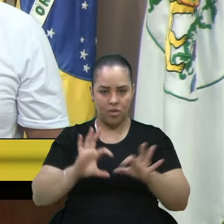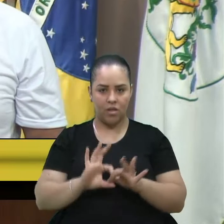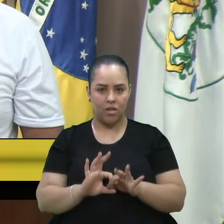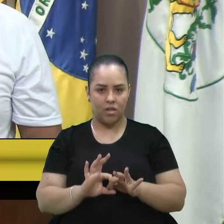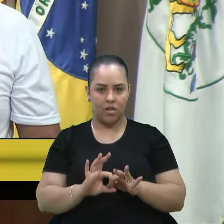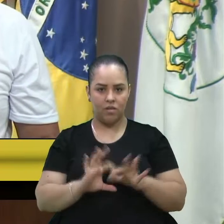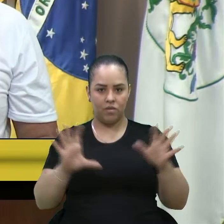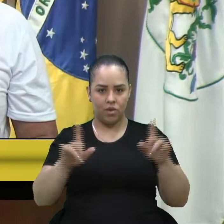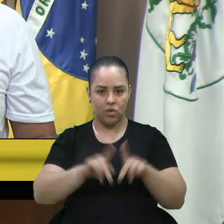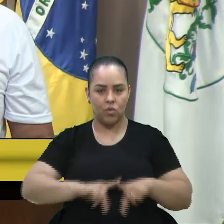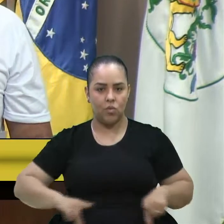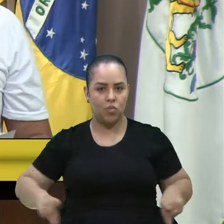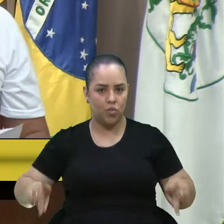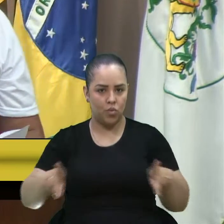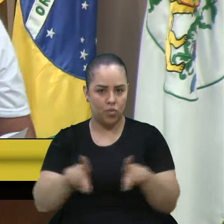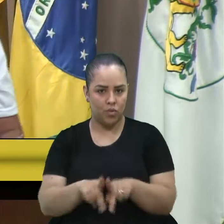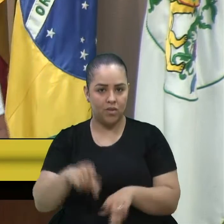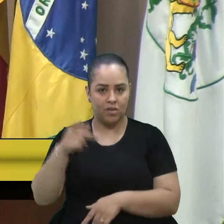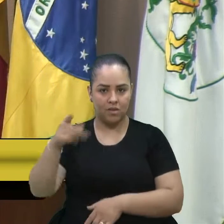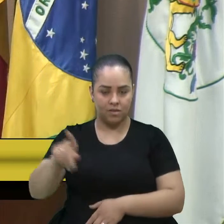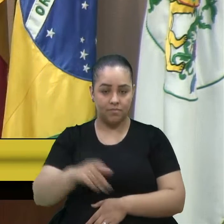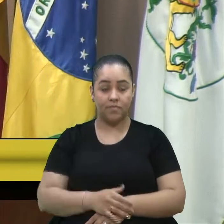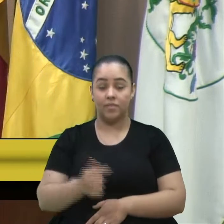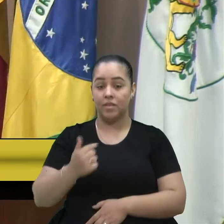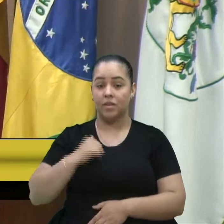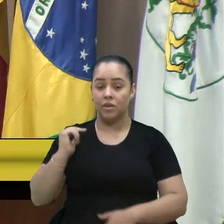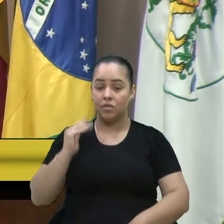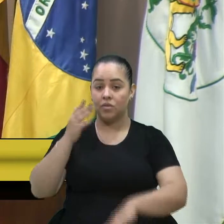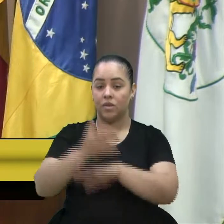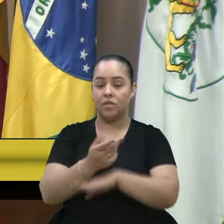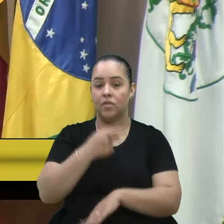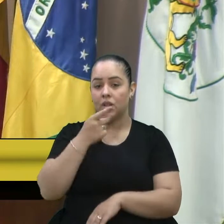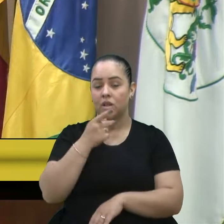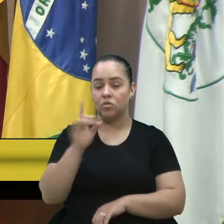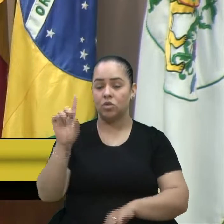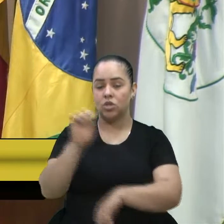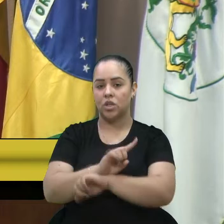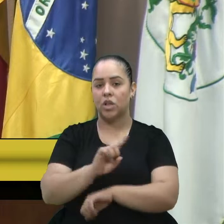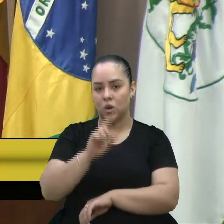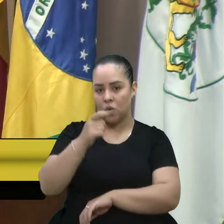seu povo. E eu, para falar do Dia da Consciência Negra, eu quero